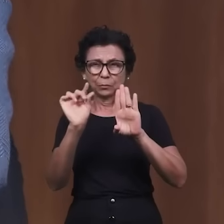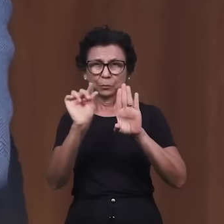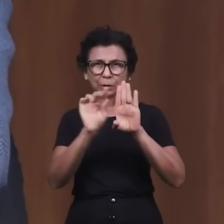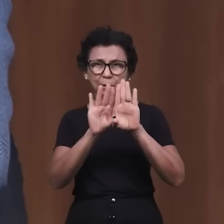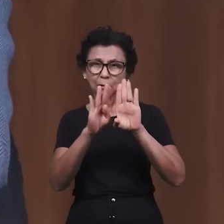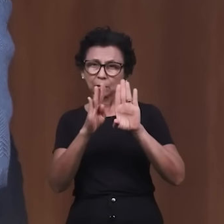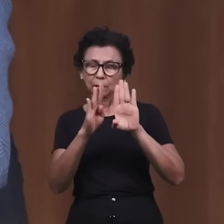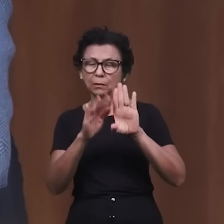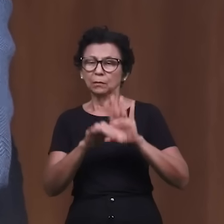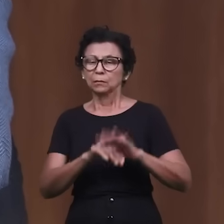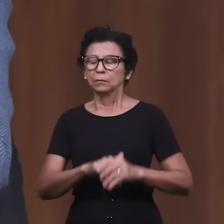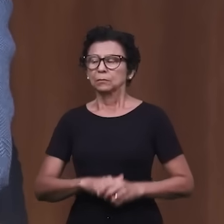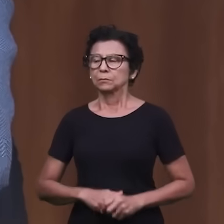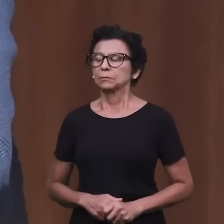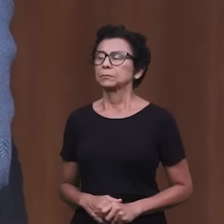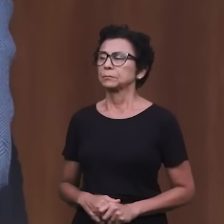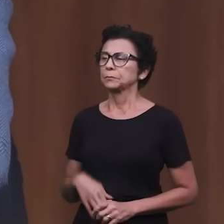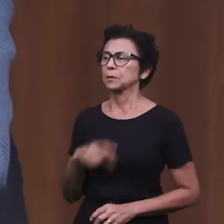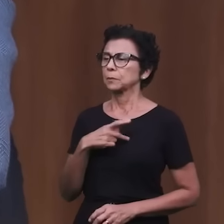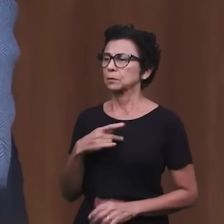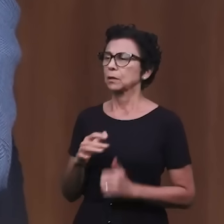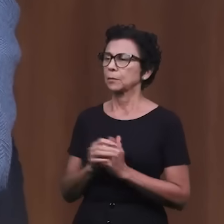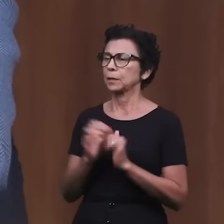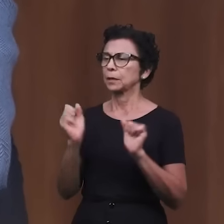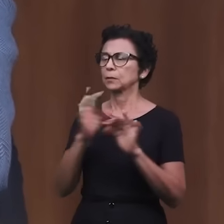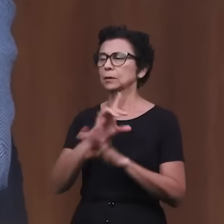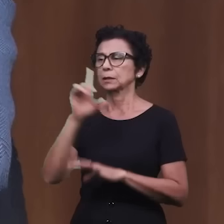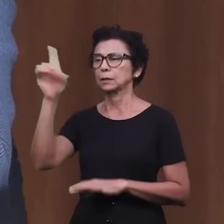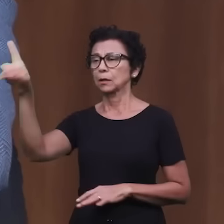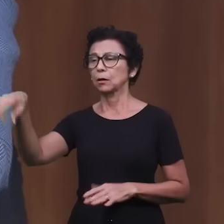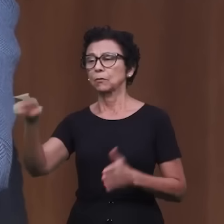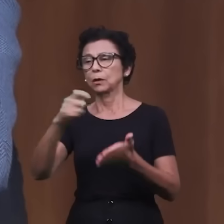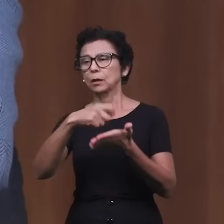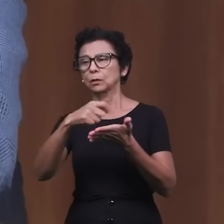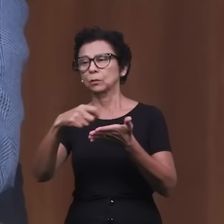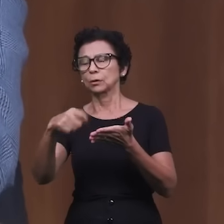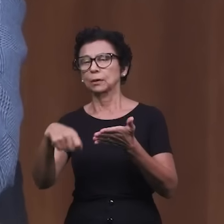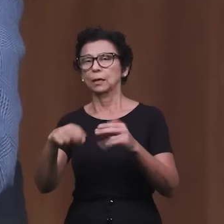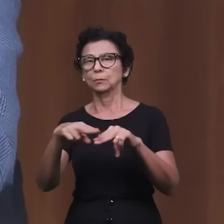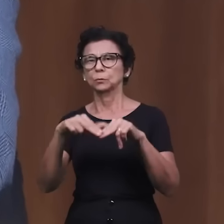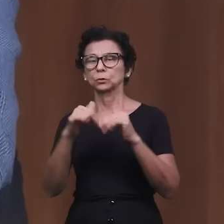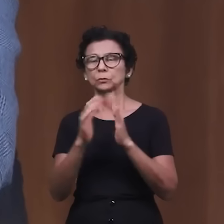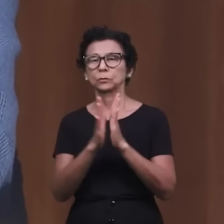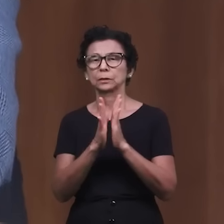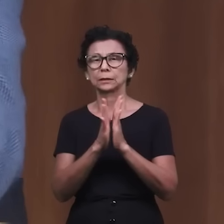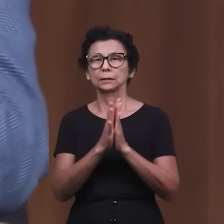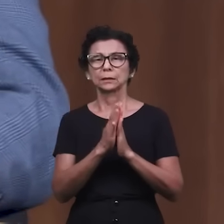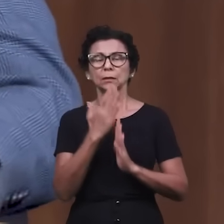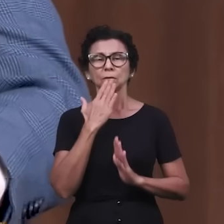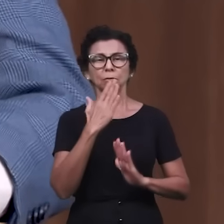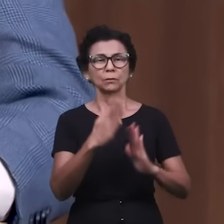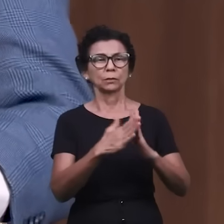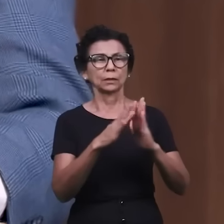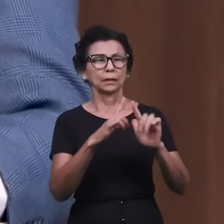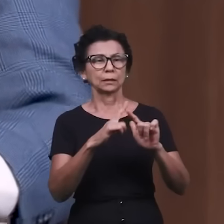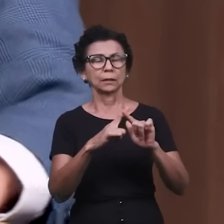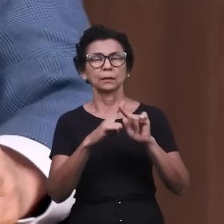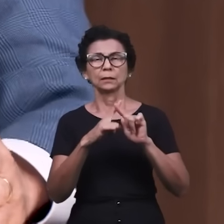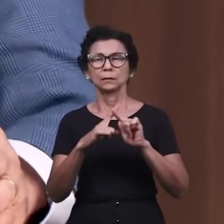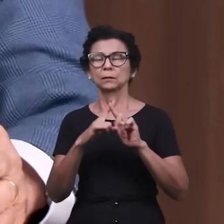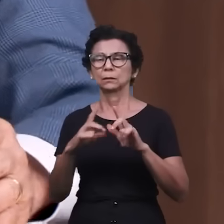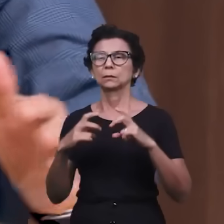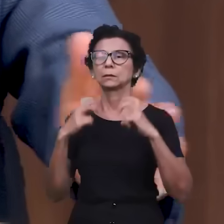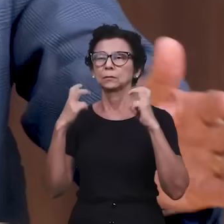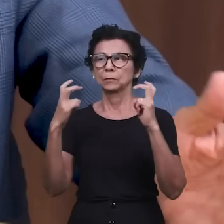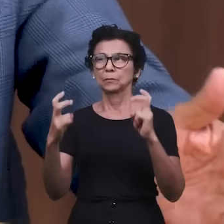assistindo. Aí o pastor, amém, glória a Deus. Olha, vamos anotar aí, motivo de intercessão pela igreja, vamos clamar pela igreja, interceder